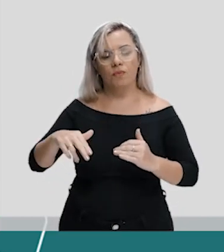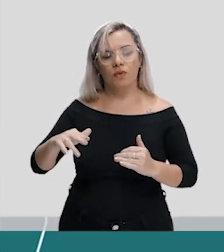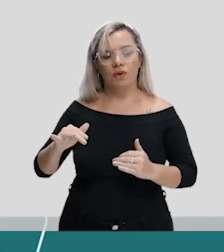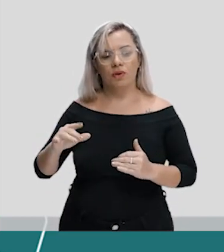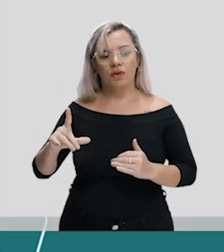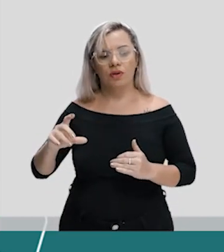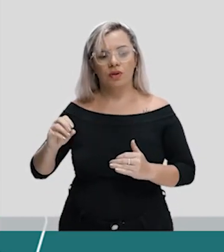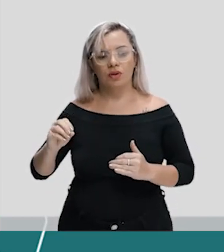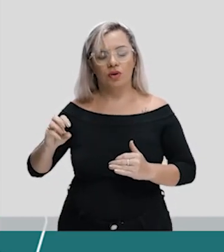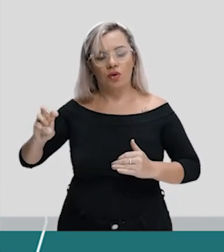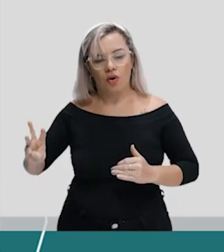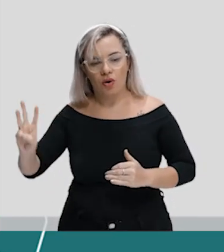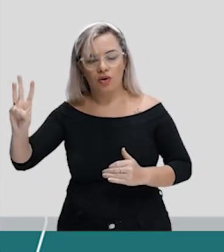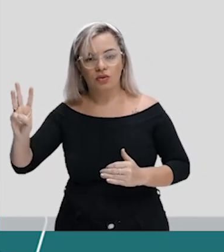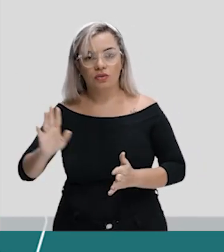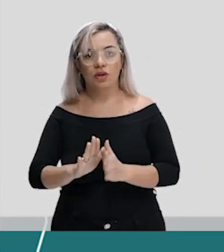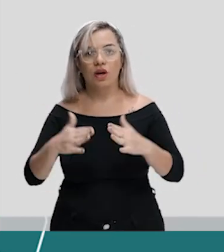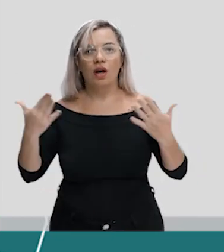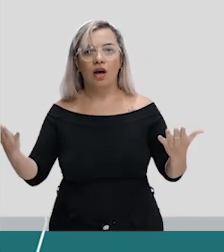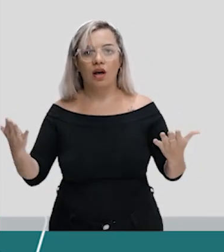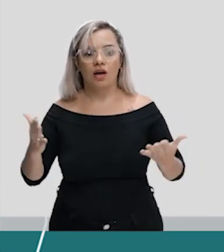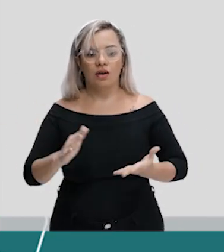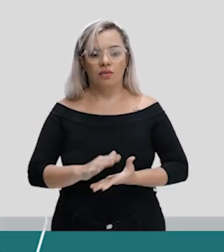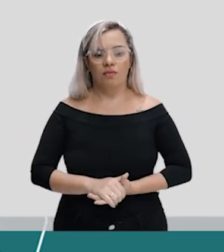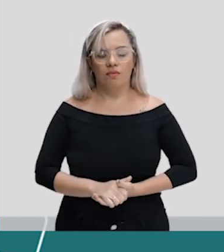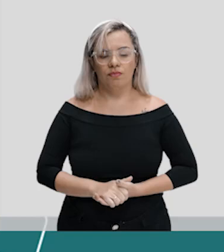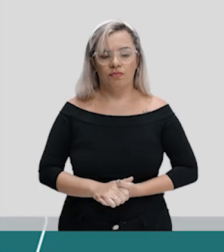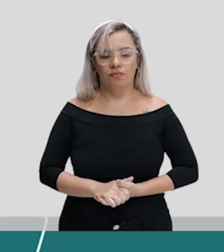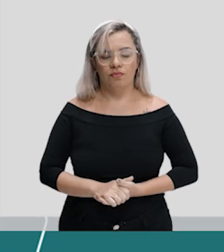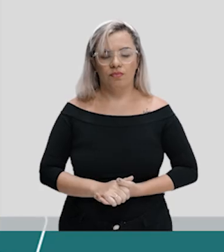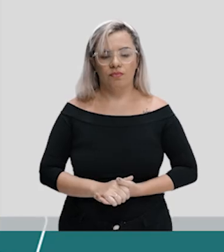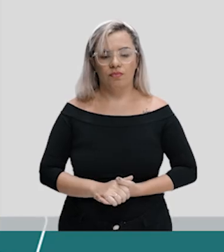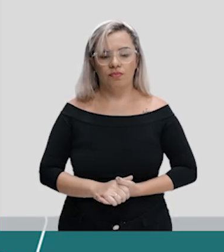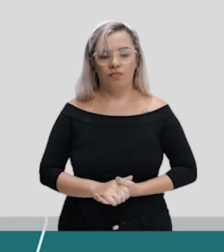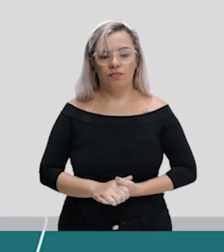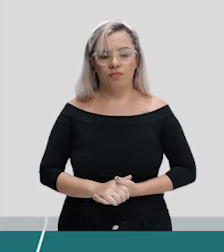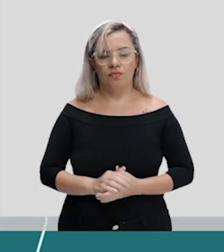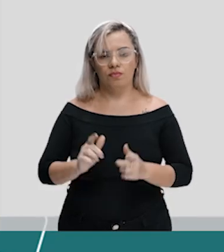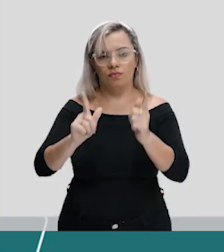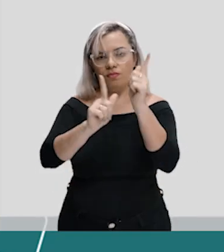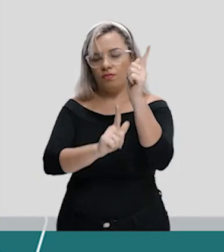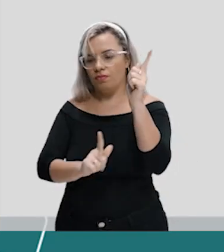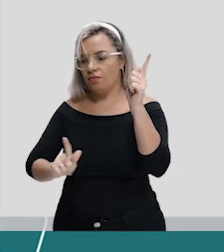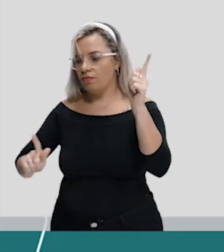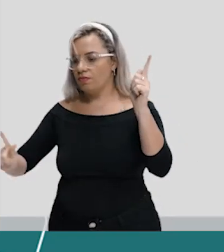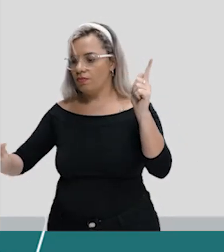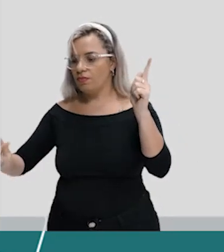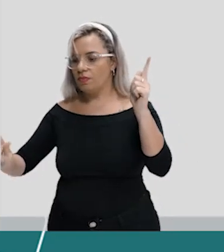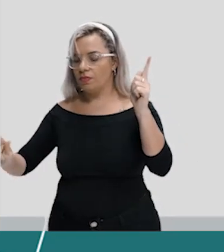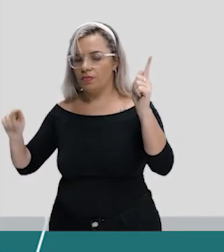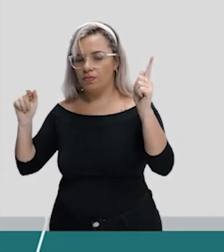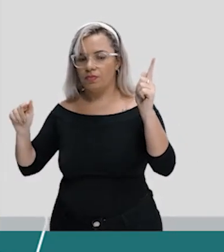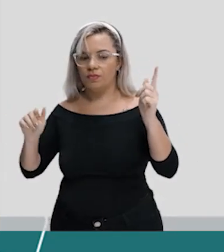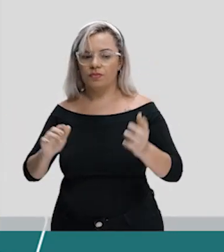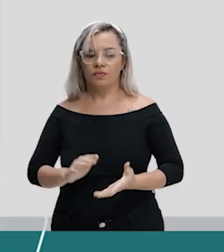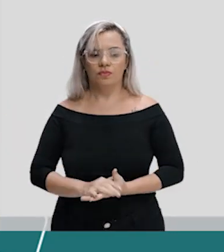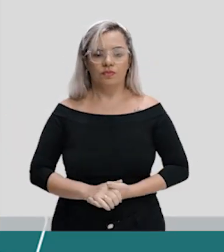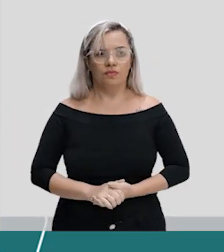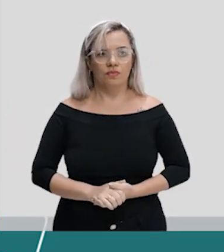kilowatts né, e tem as opções. Bom, então nós vamos ver no gráfico lá o seguinte.